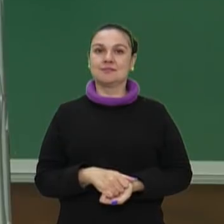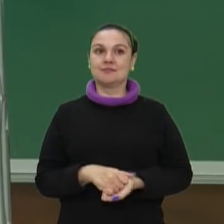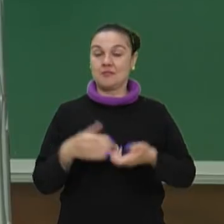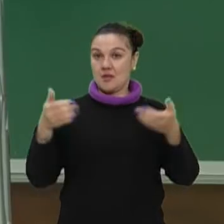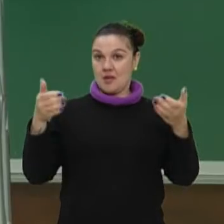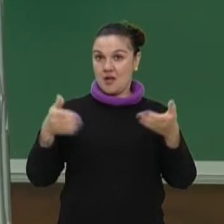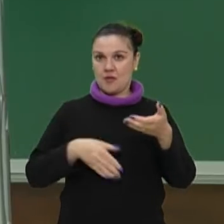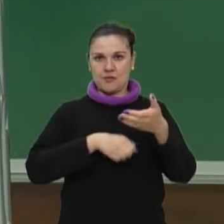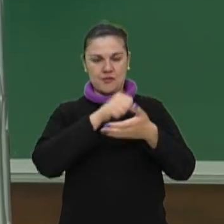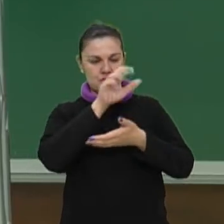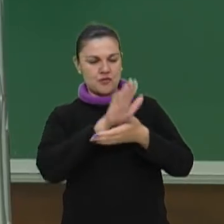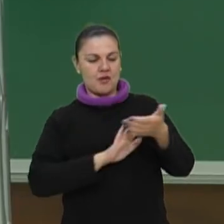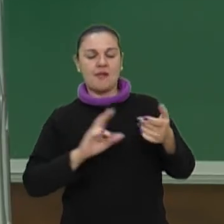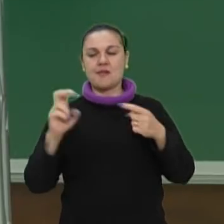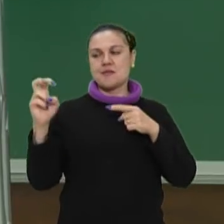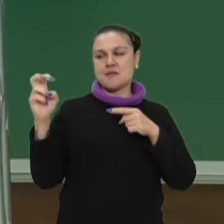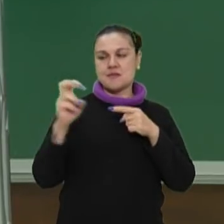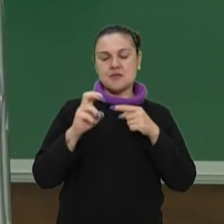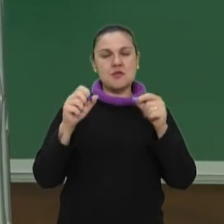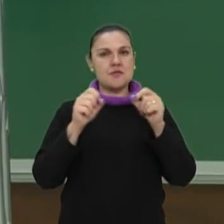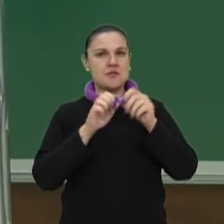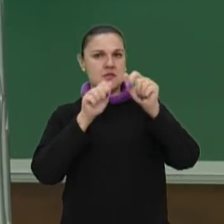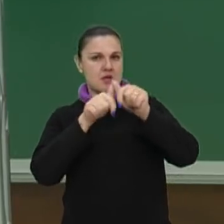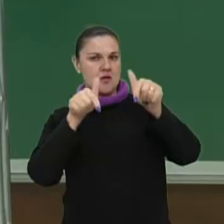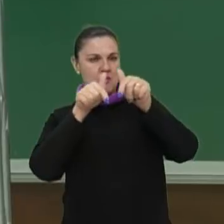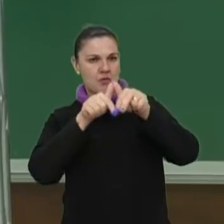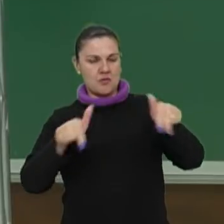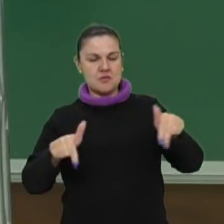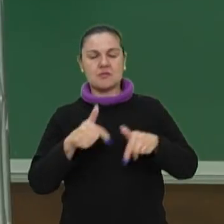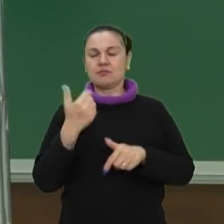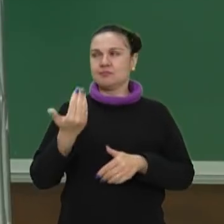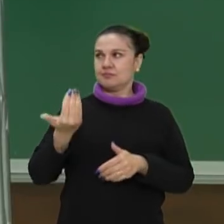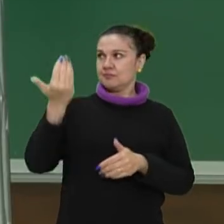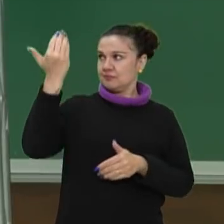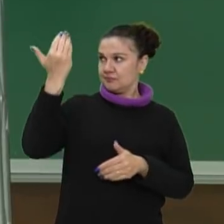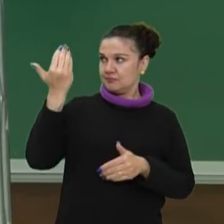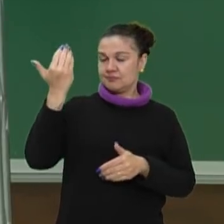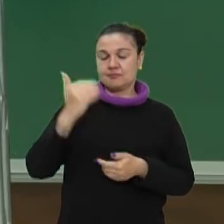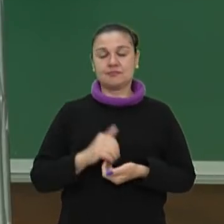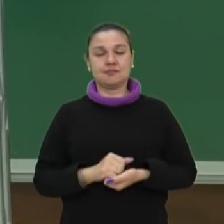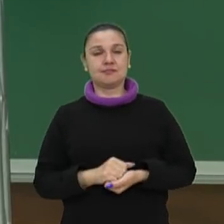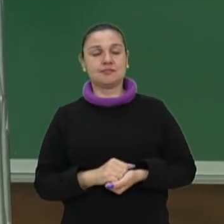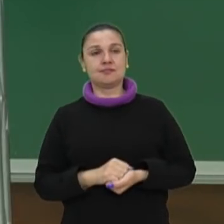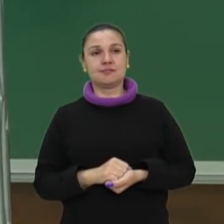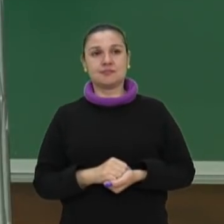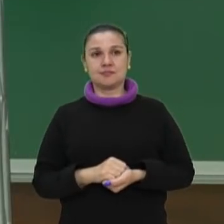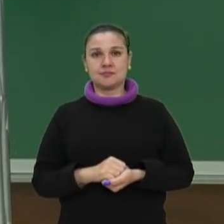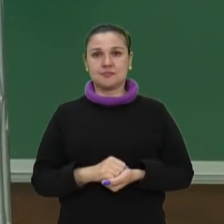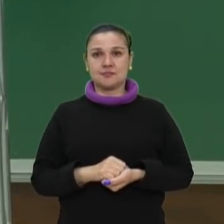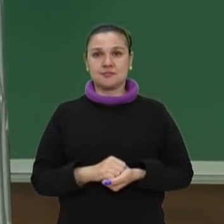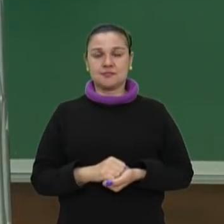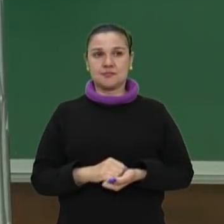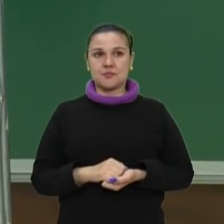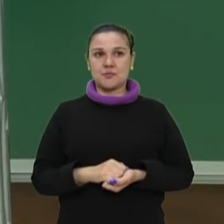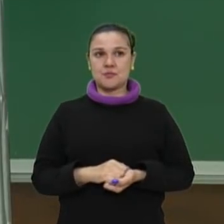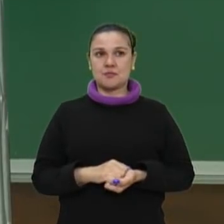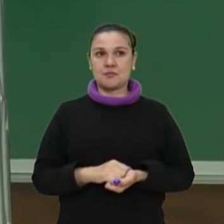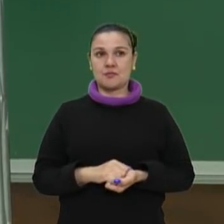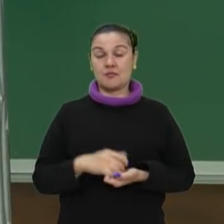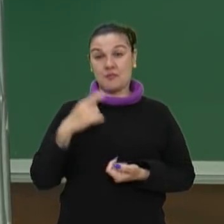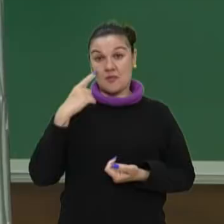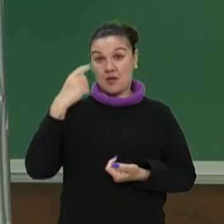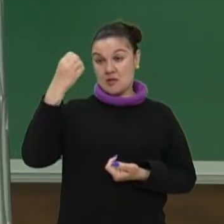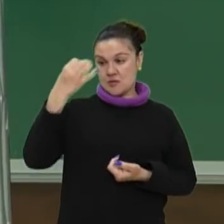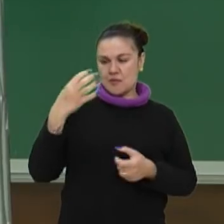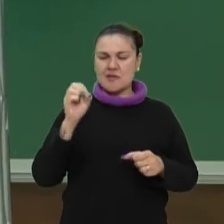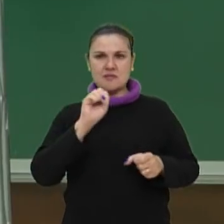O exercício 5, né, considere a equação a seguir, x ao quadrado menos 3mx mais m igual a zero. Ele diz